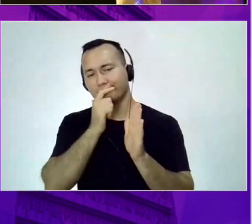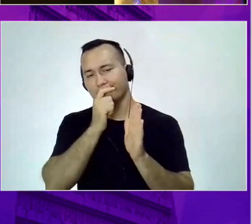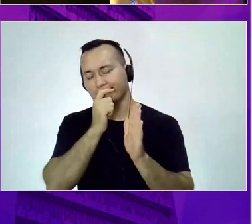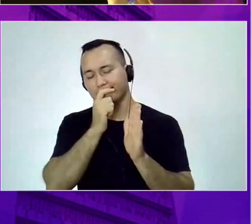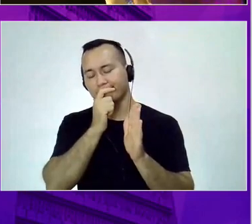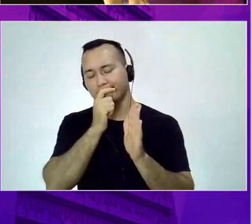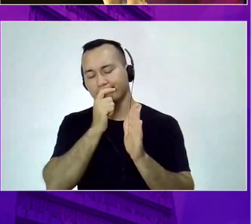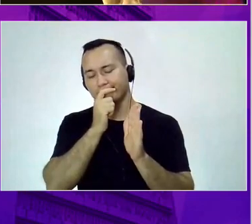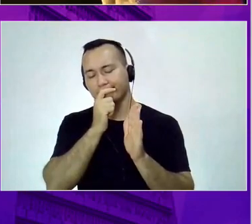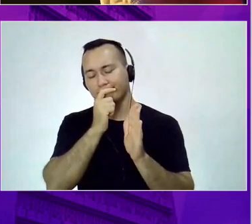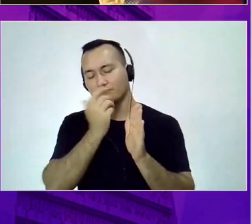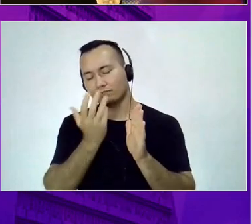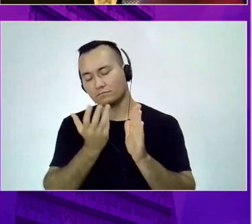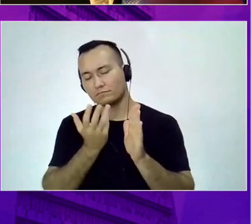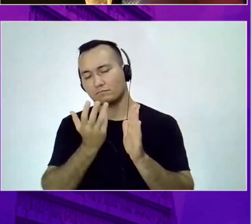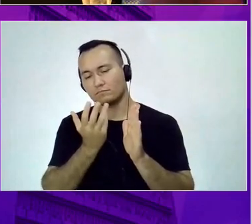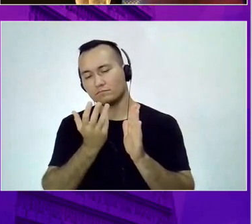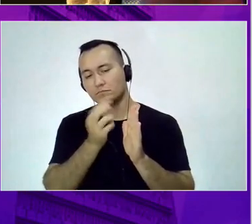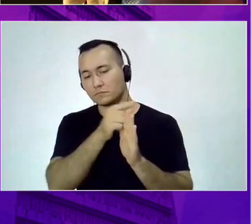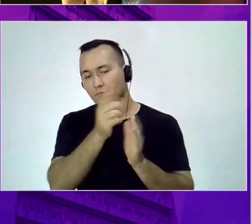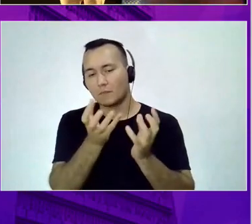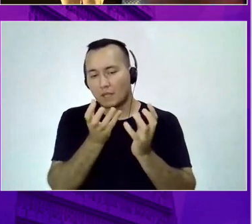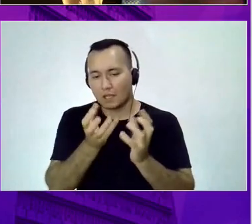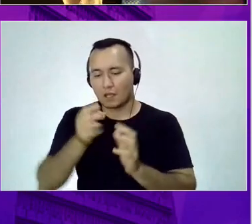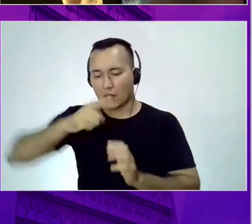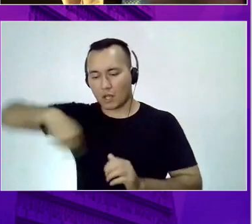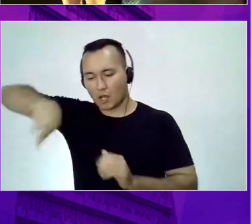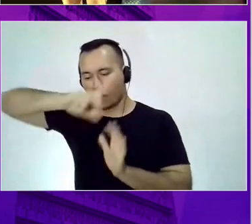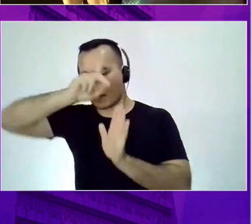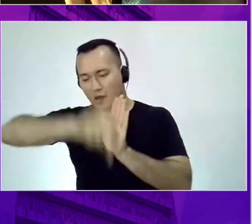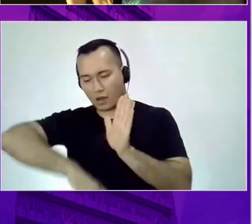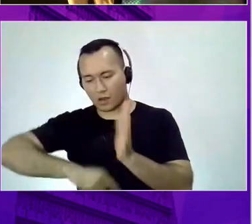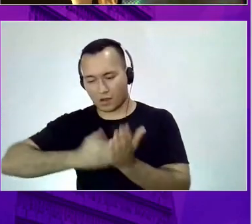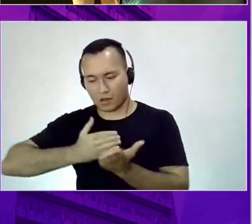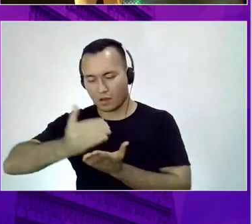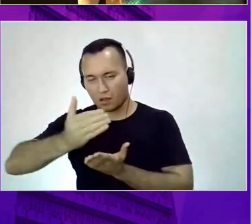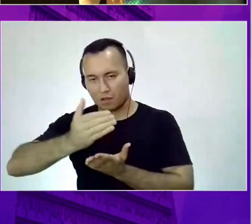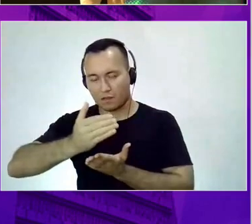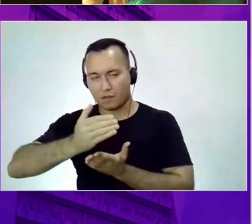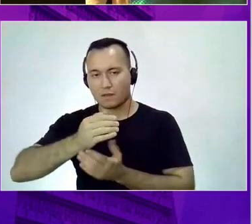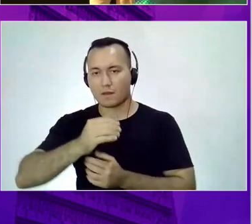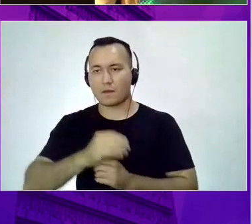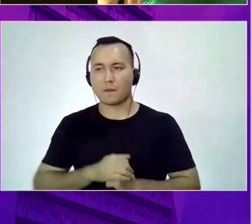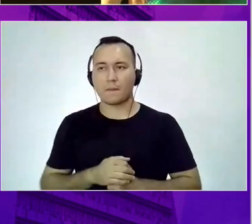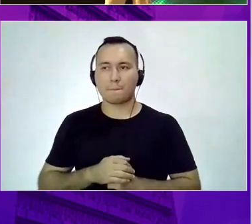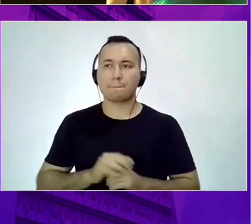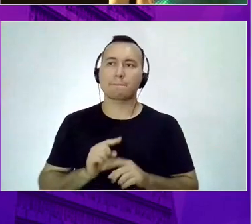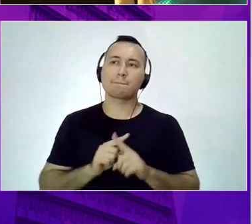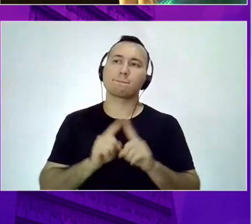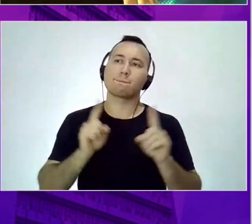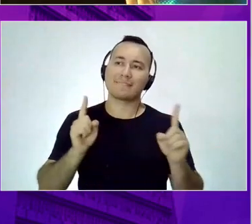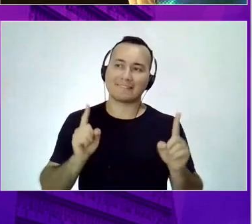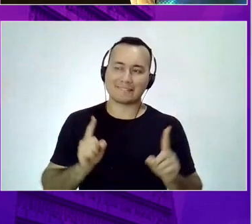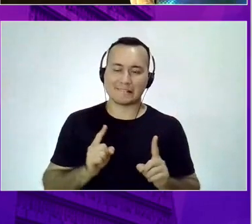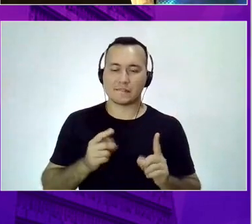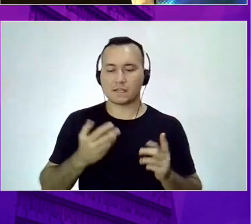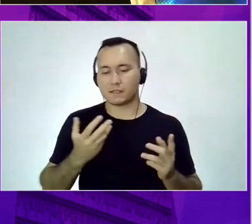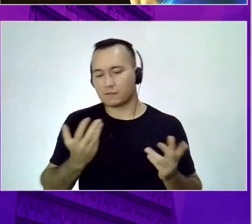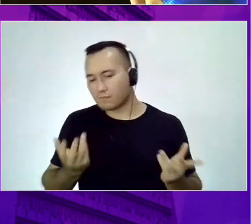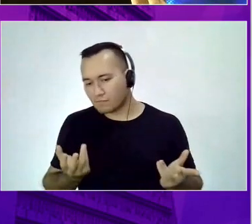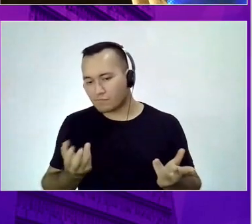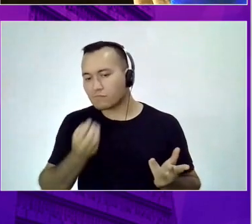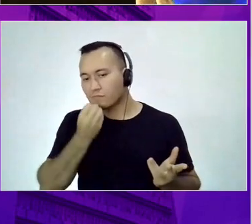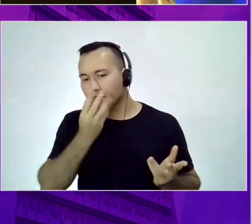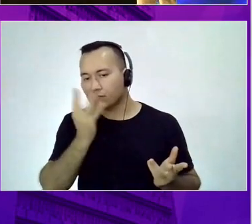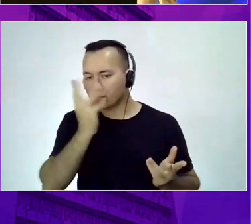o autofinanciamento desses projetos. Não adianta colocar um projeto que vai gerar só mais custo para a empresa, o projeto precisa se pagar de alguma forma. Então a